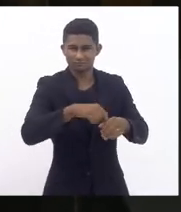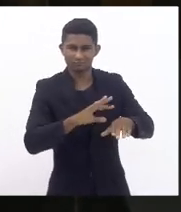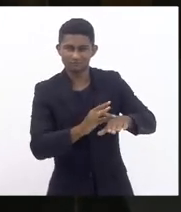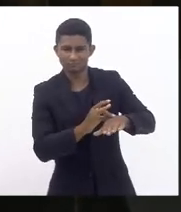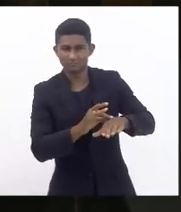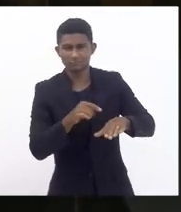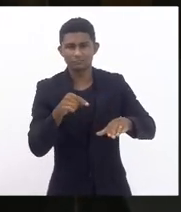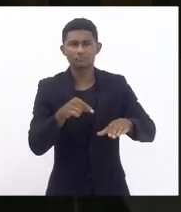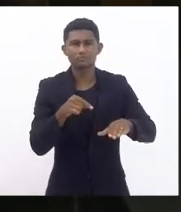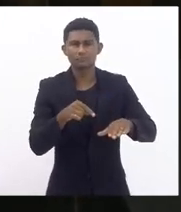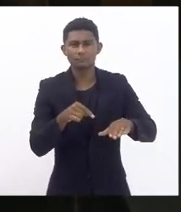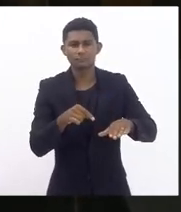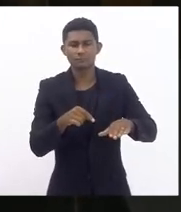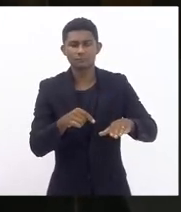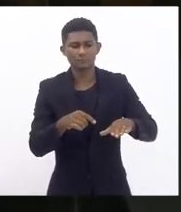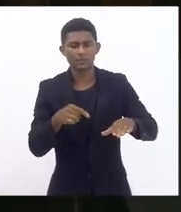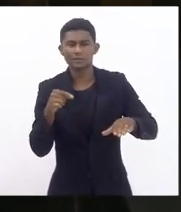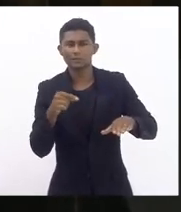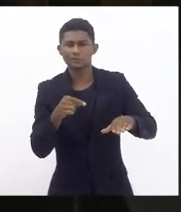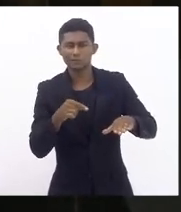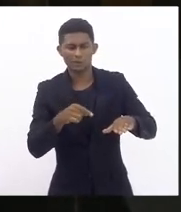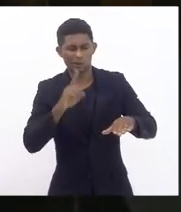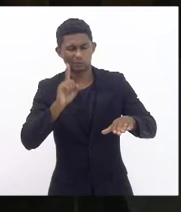será relegado